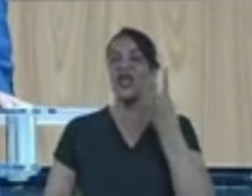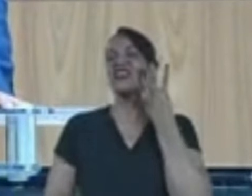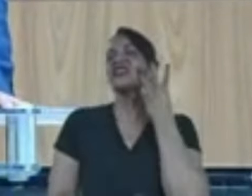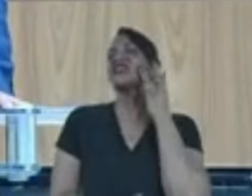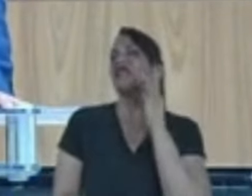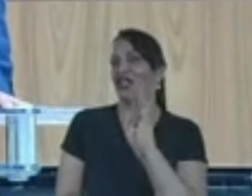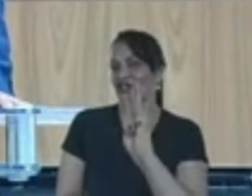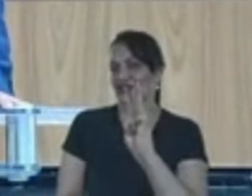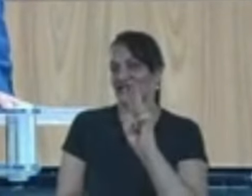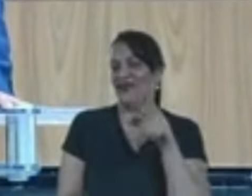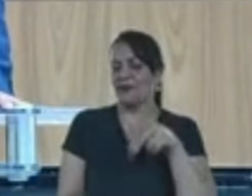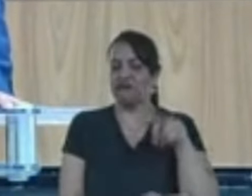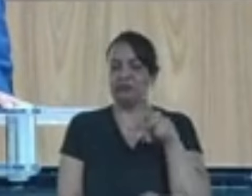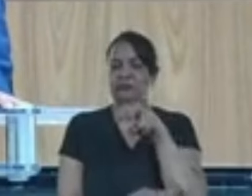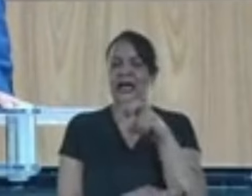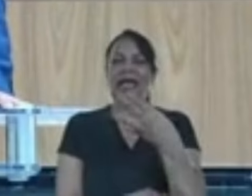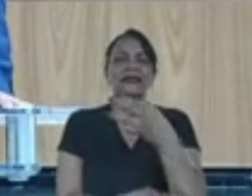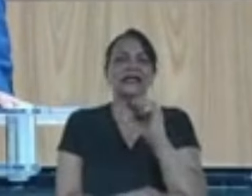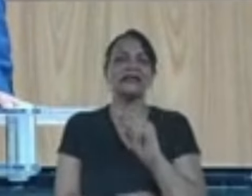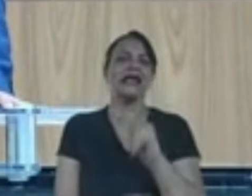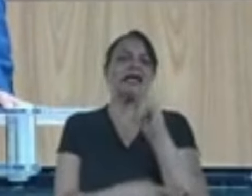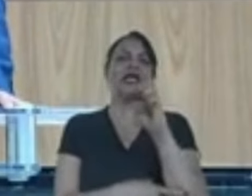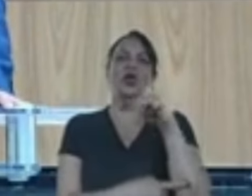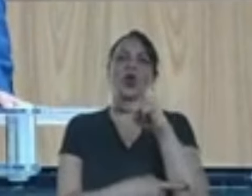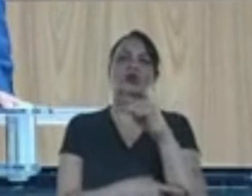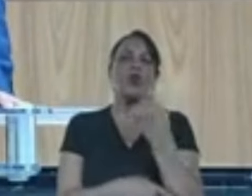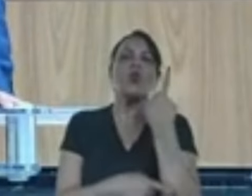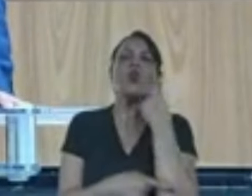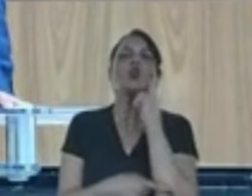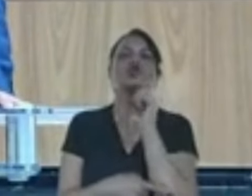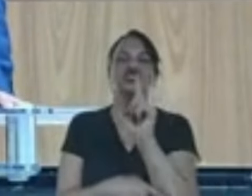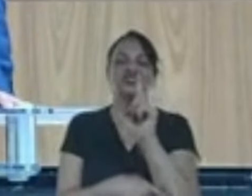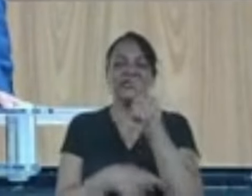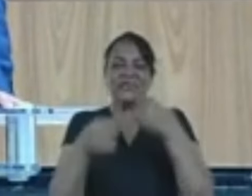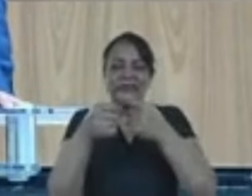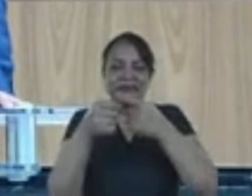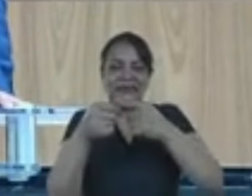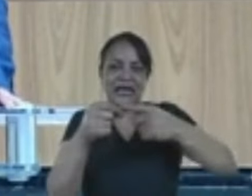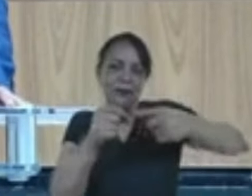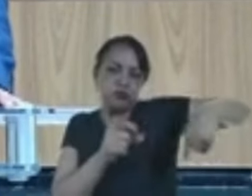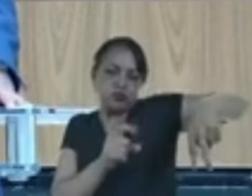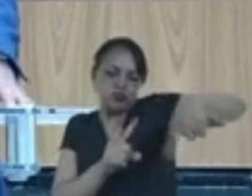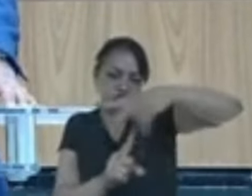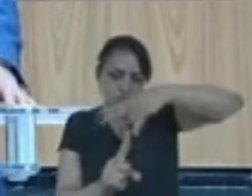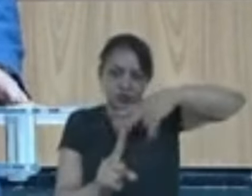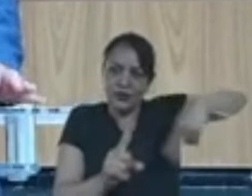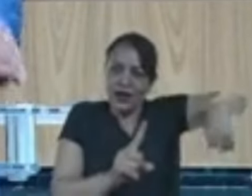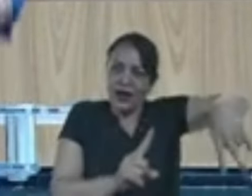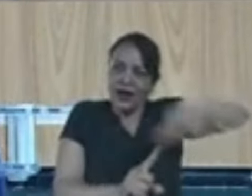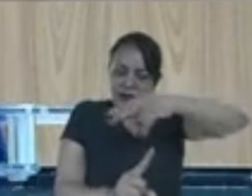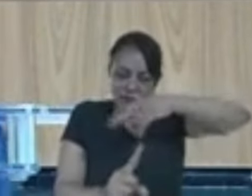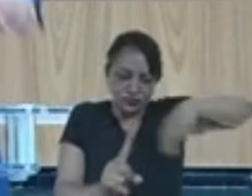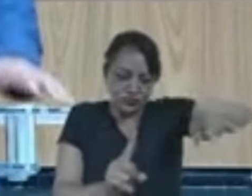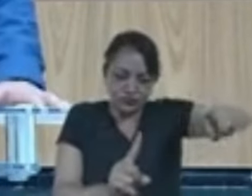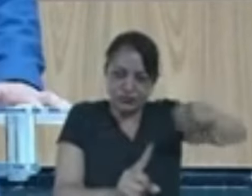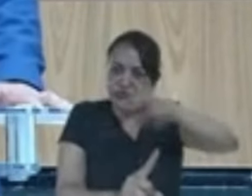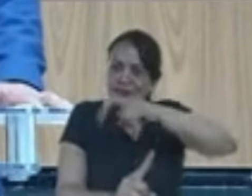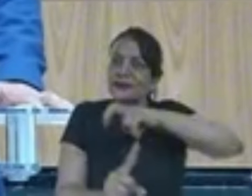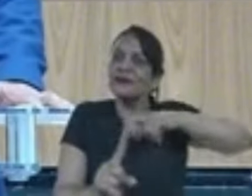30 quilômetros por dia, dando a volta em torno da cidade, pregando na maior boa